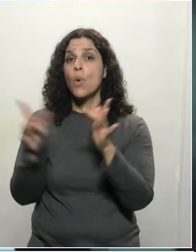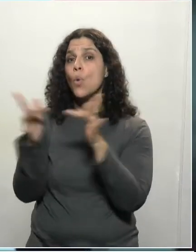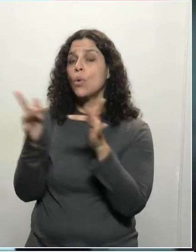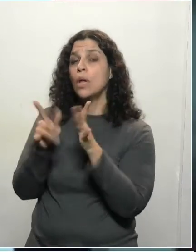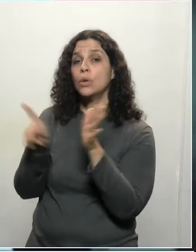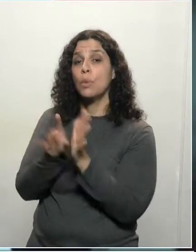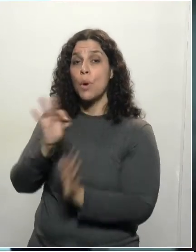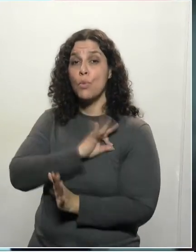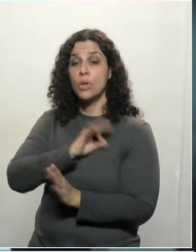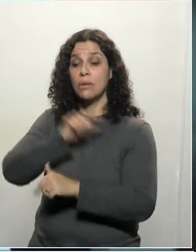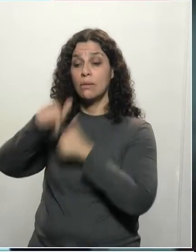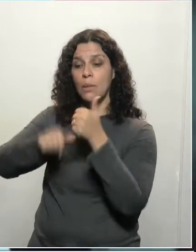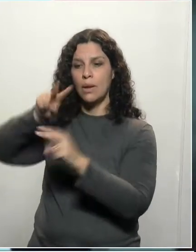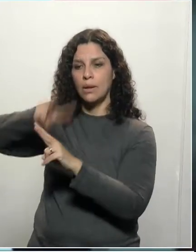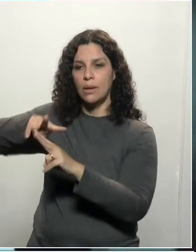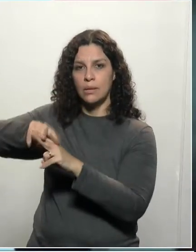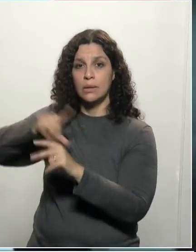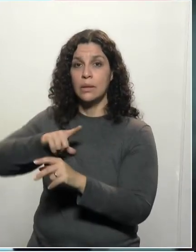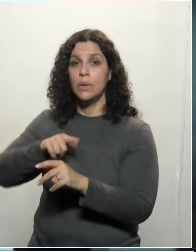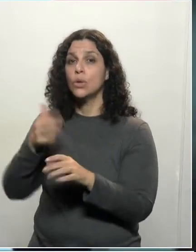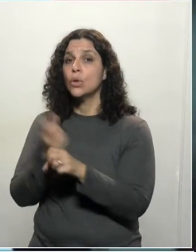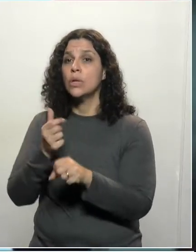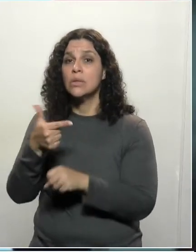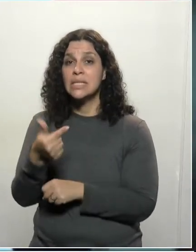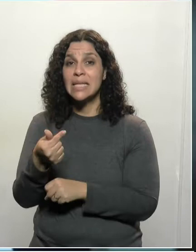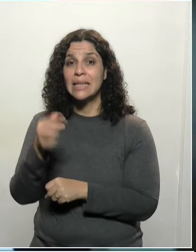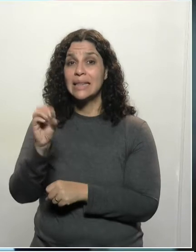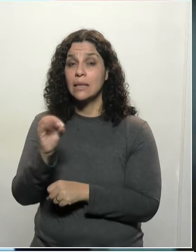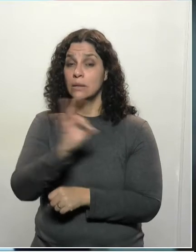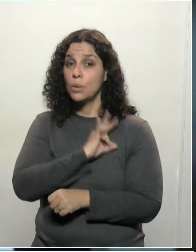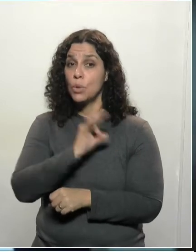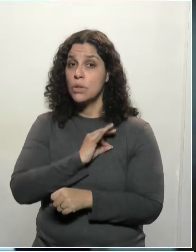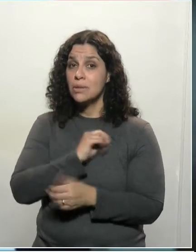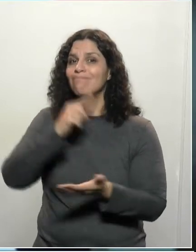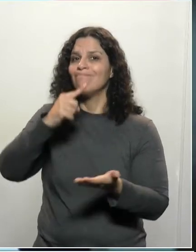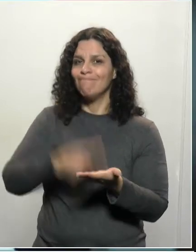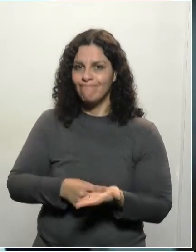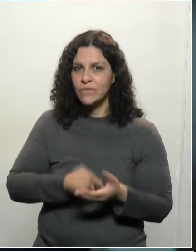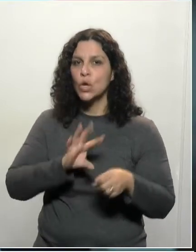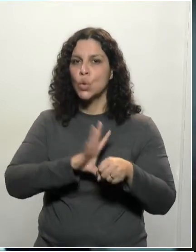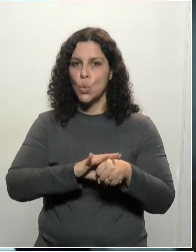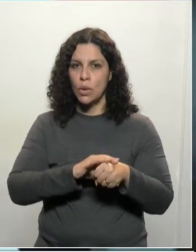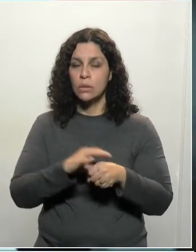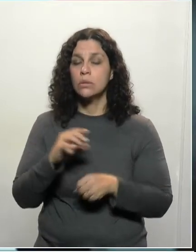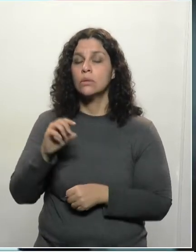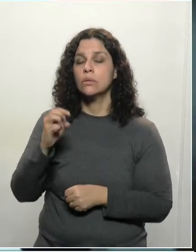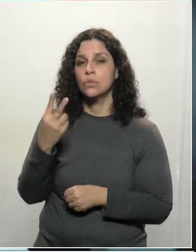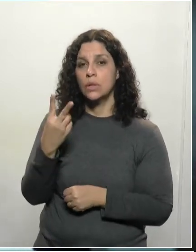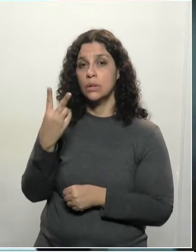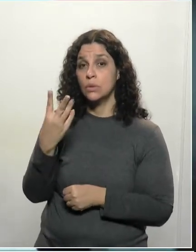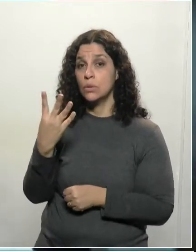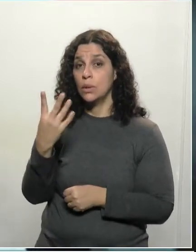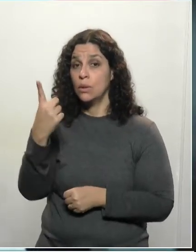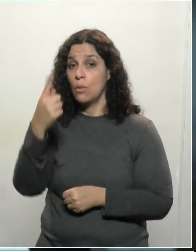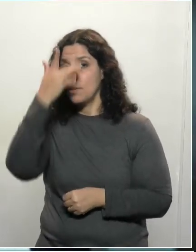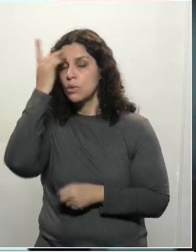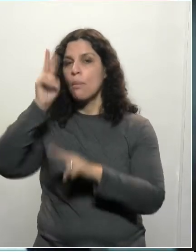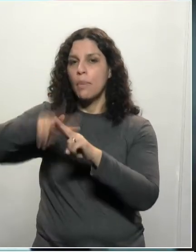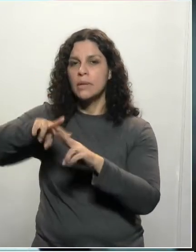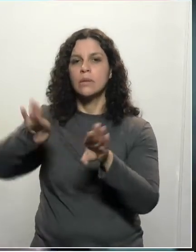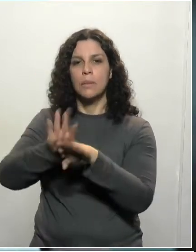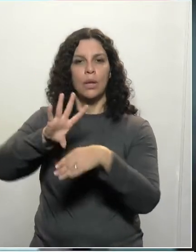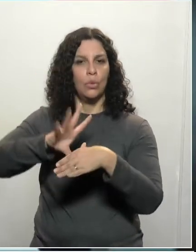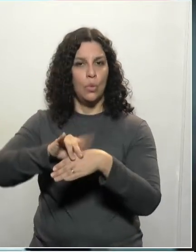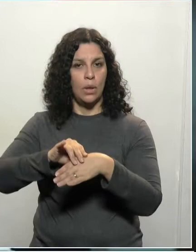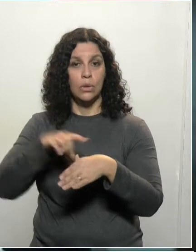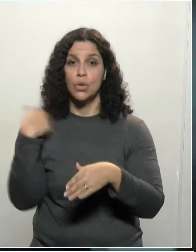os policiais penais e presos. São 70 policiais confirmados com a Covid e 241 presos. Queremos, senhor